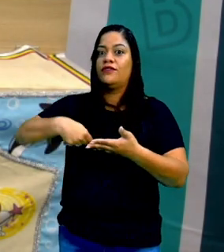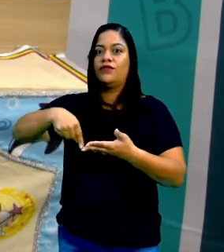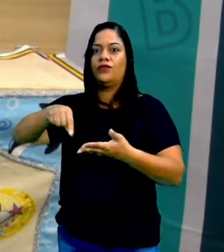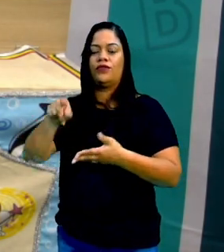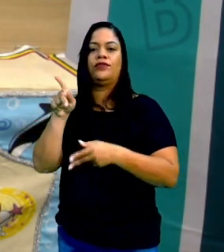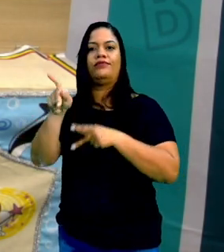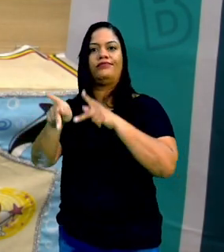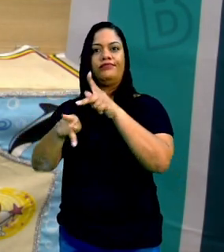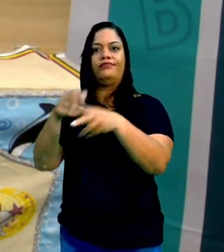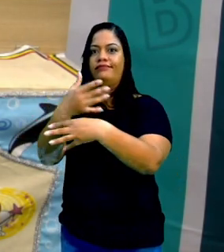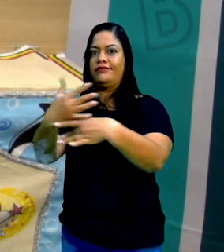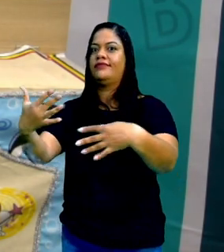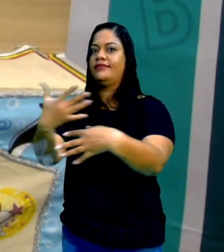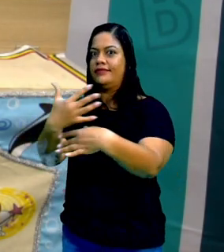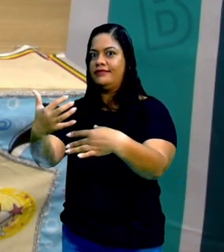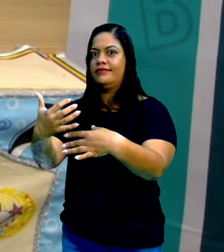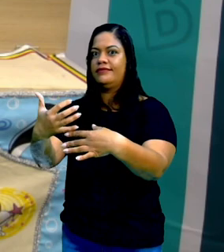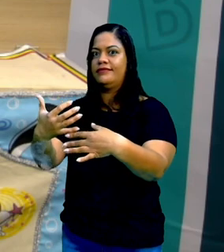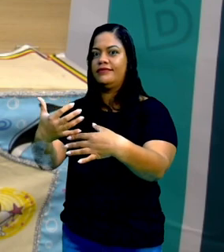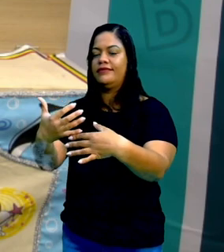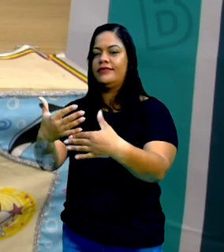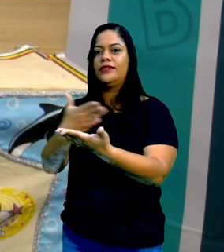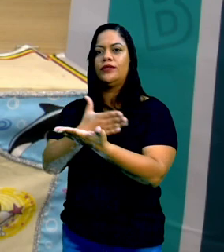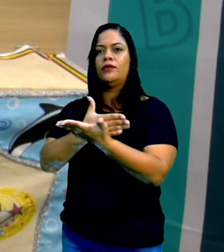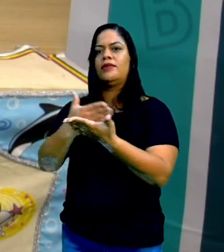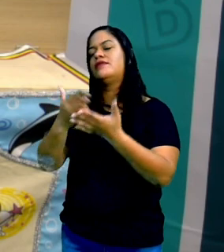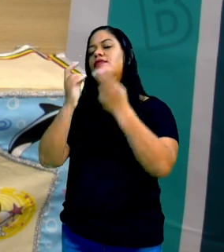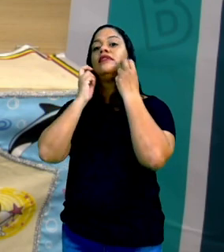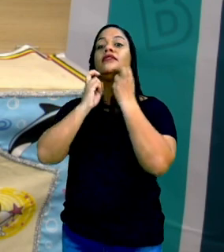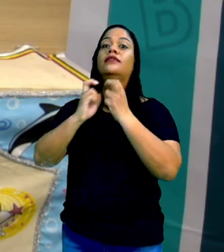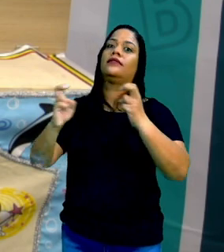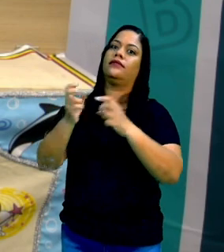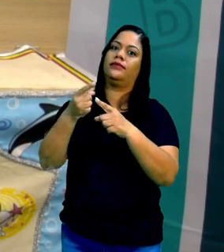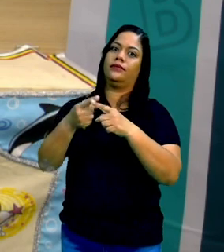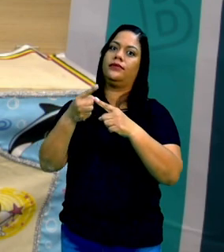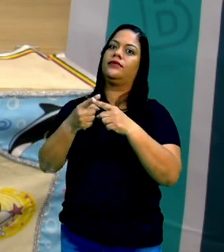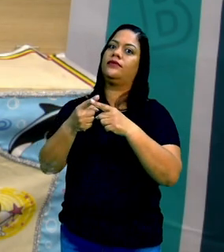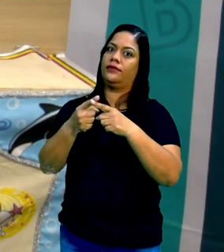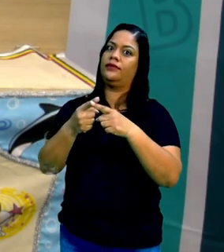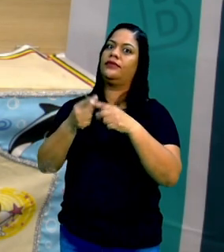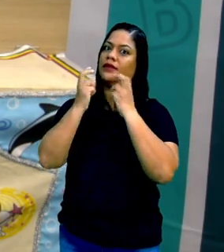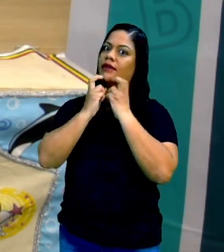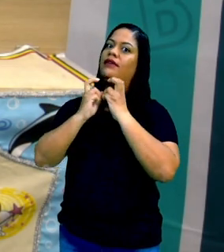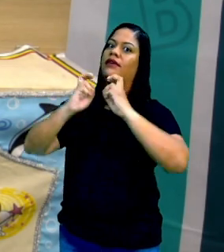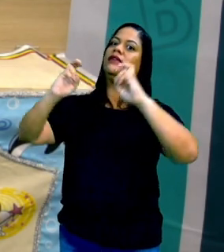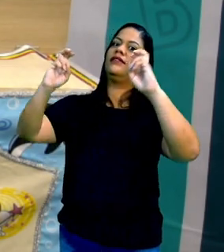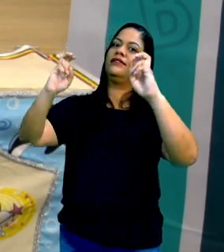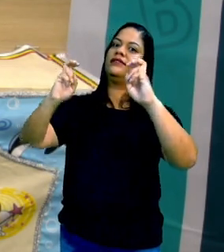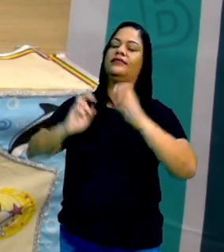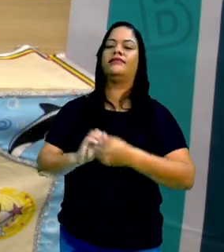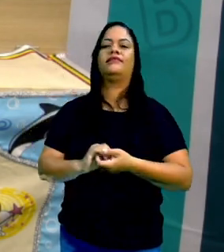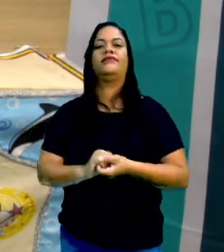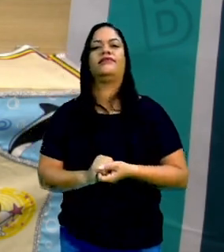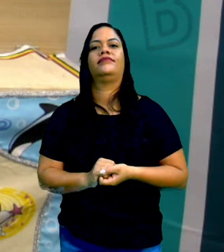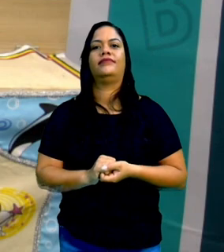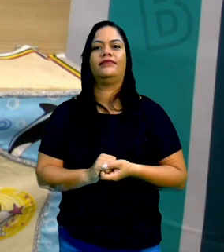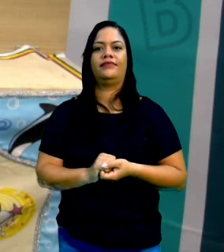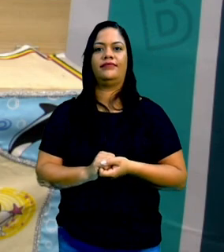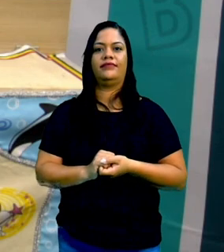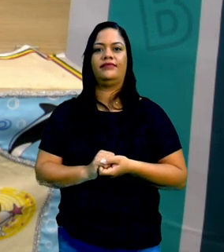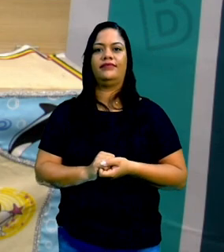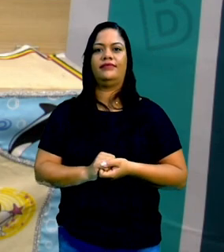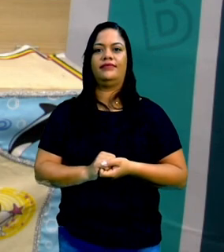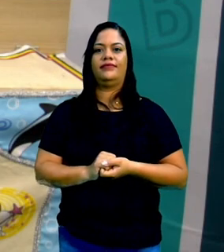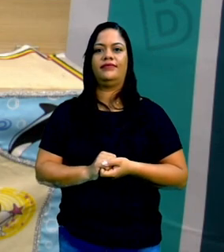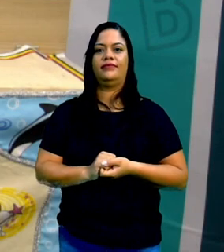lá embaixo na cidade. Começaram a gritar, porque a ovelha grita, né, leiturinha? Isso